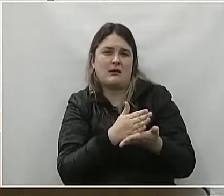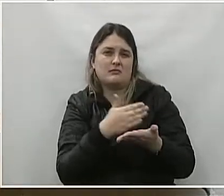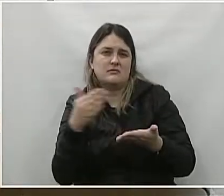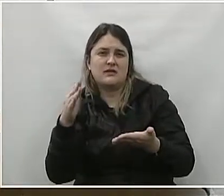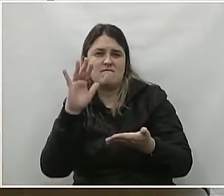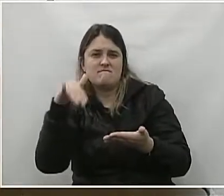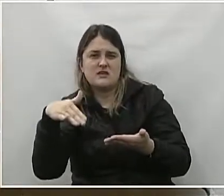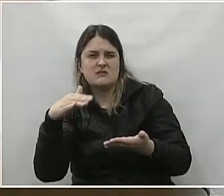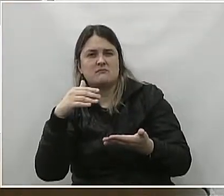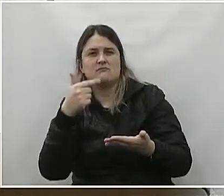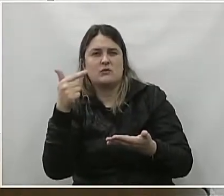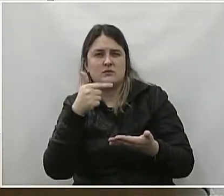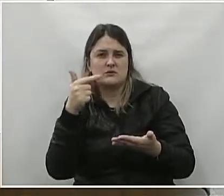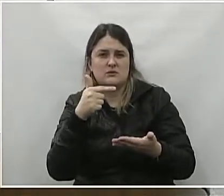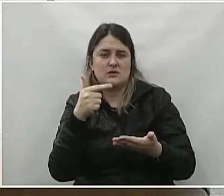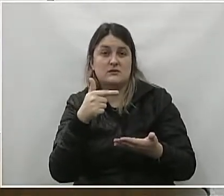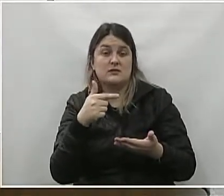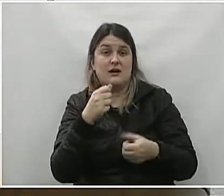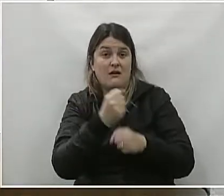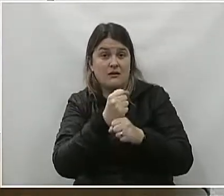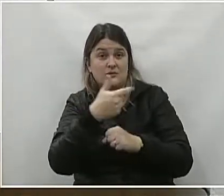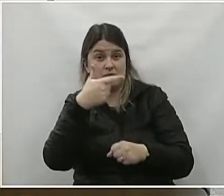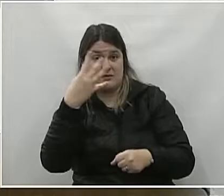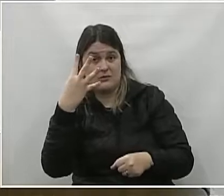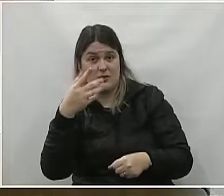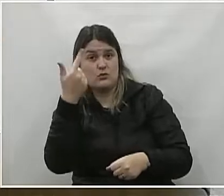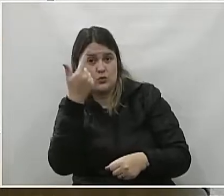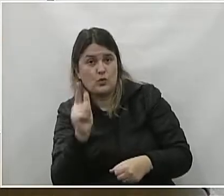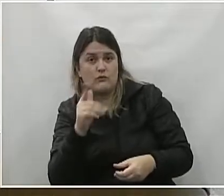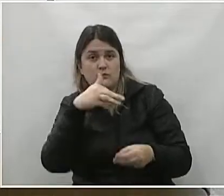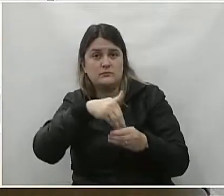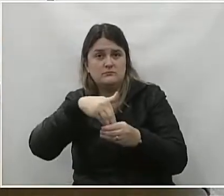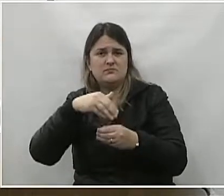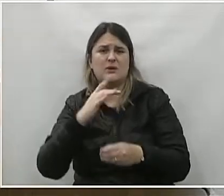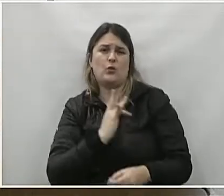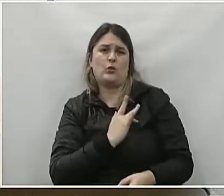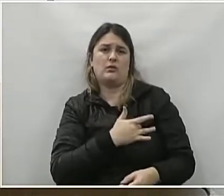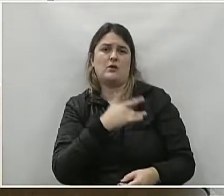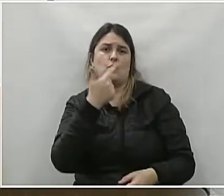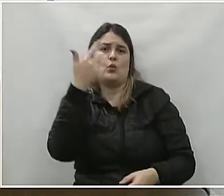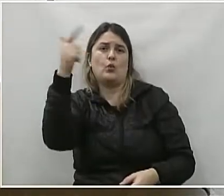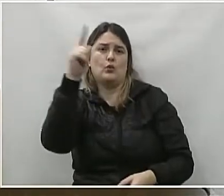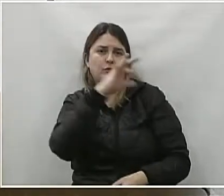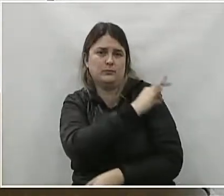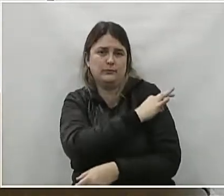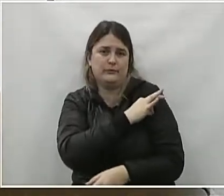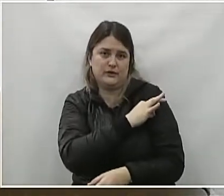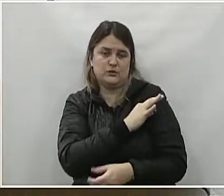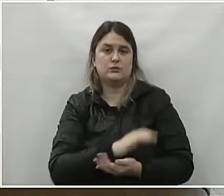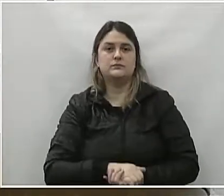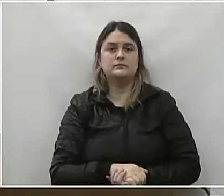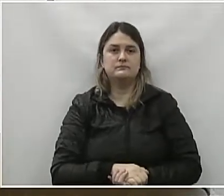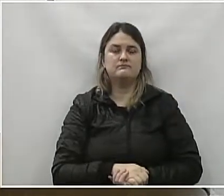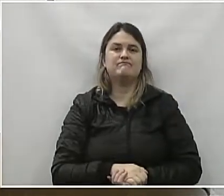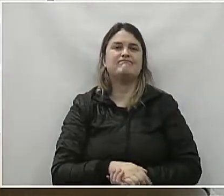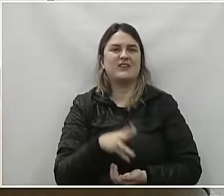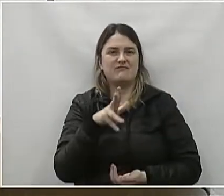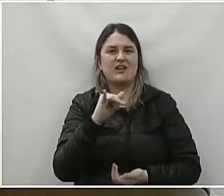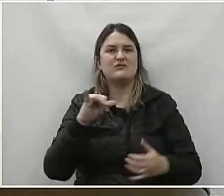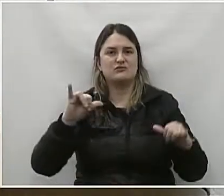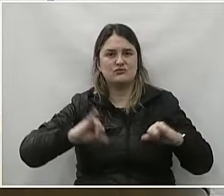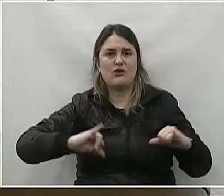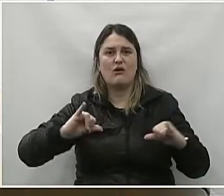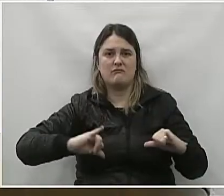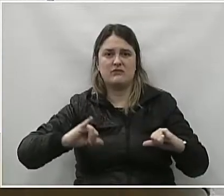para o fim de 2022, 2024 tem outra eleição. Eu tenho pena do próximo prefeito que vai entrar nessa prefeitura. Esse vai